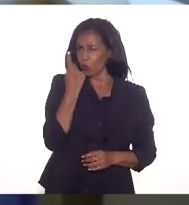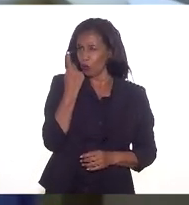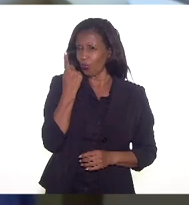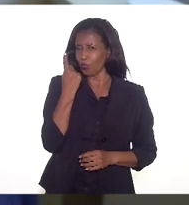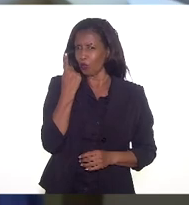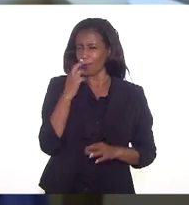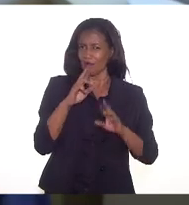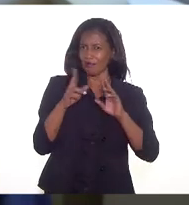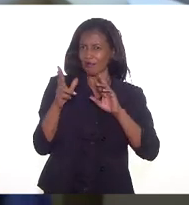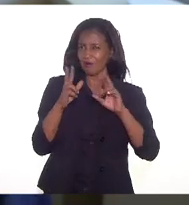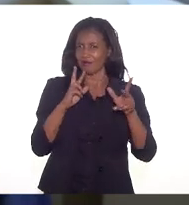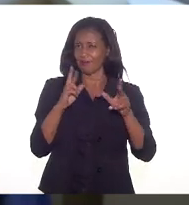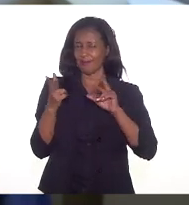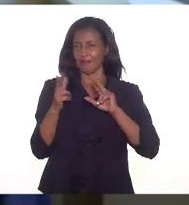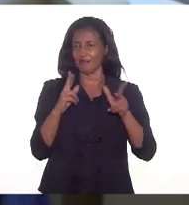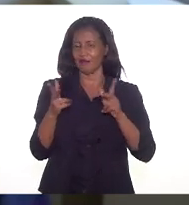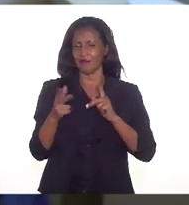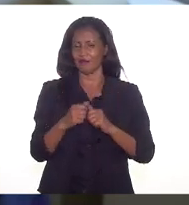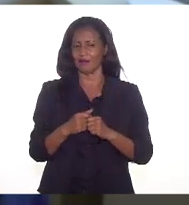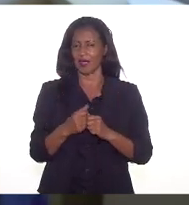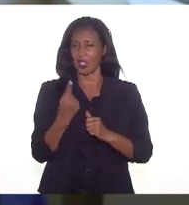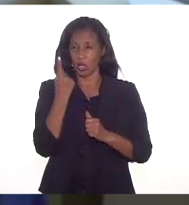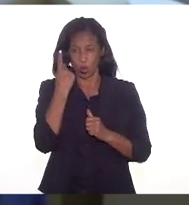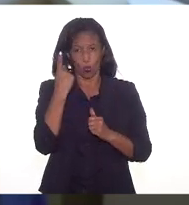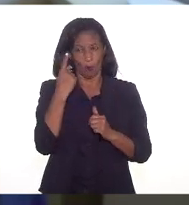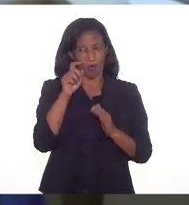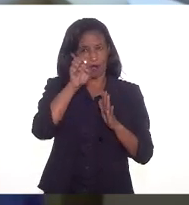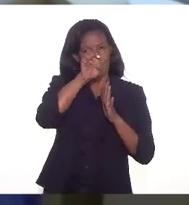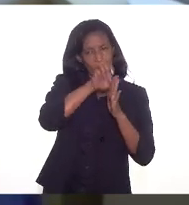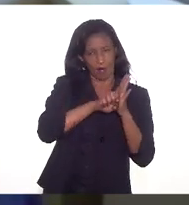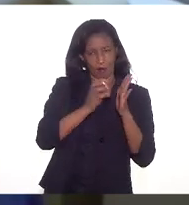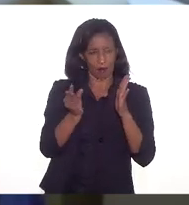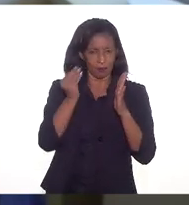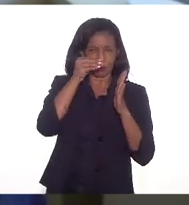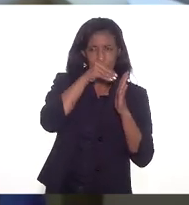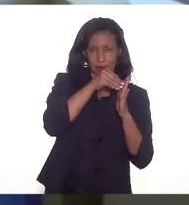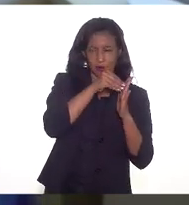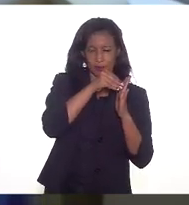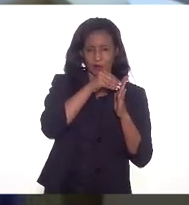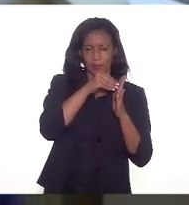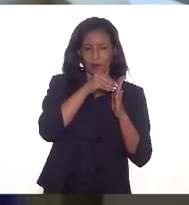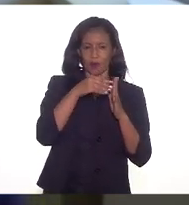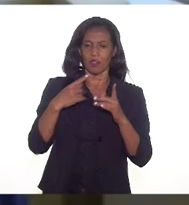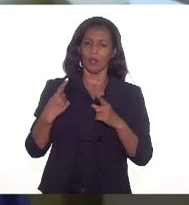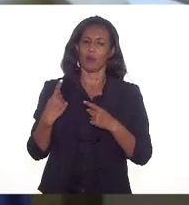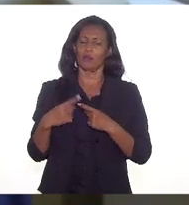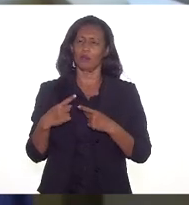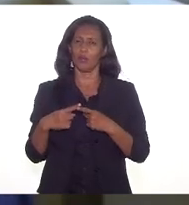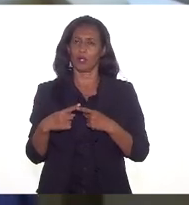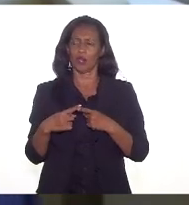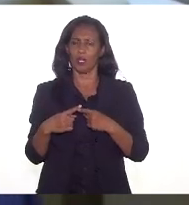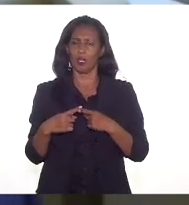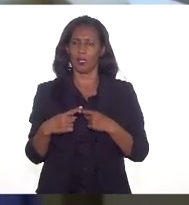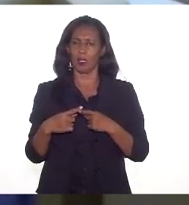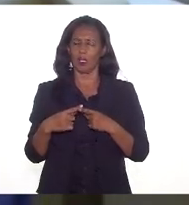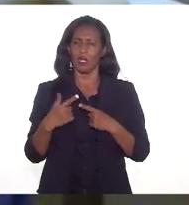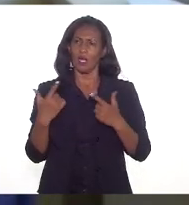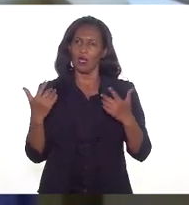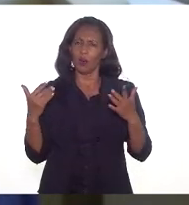ressalvas e uma emenda, né, porque que até posso retirar